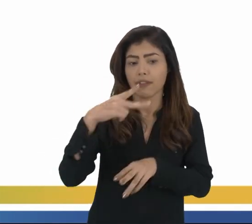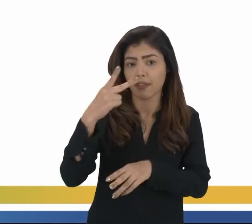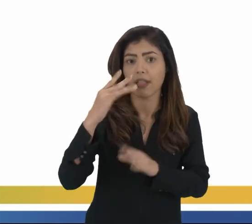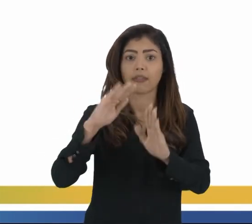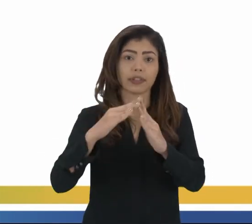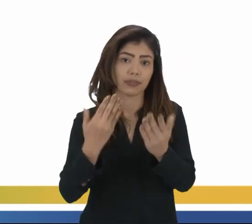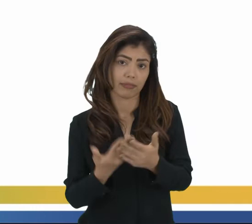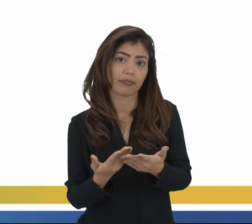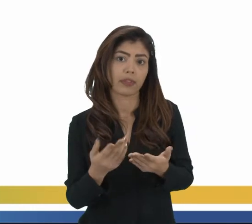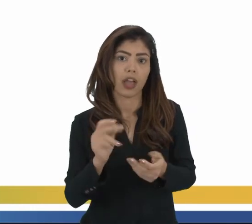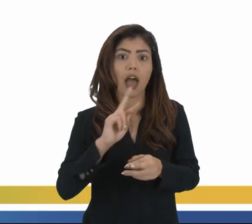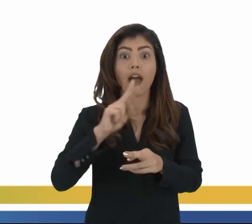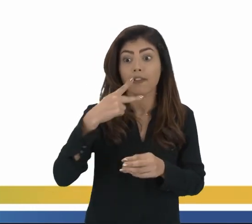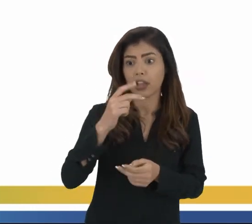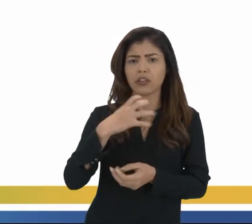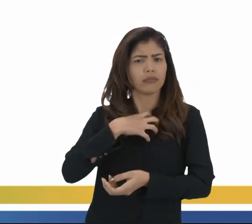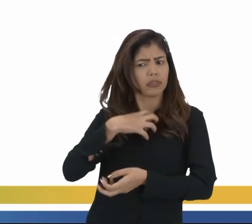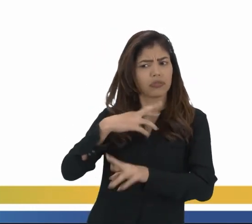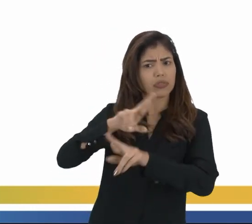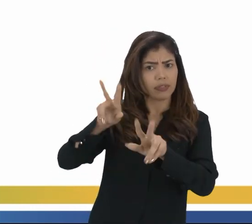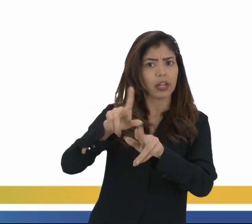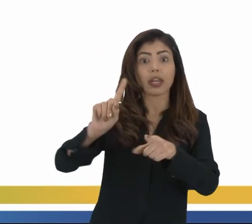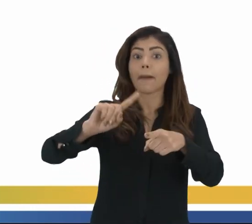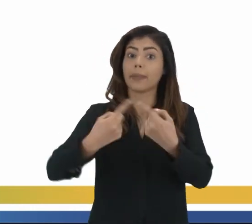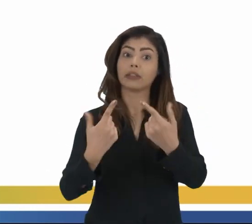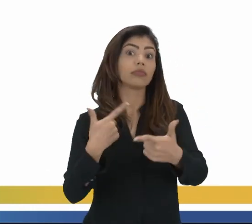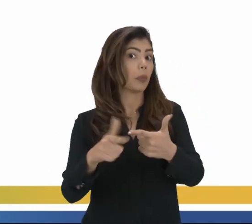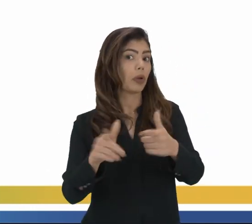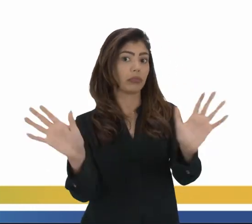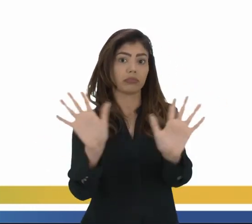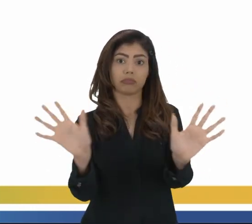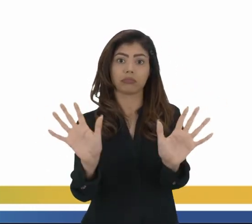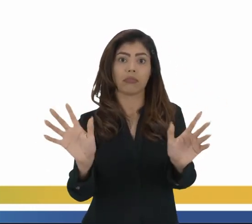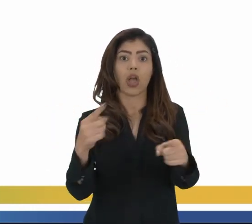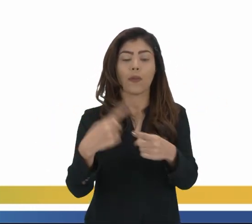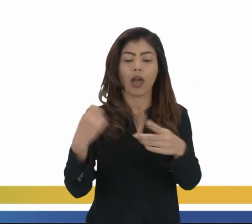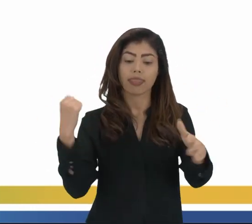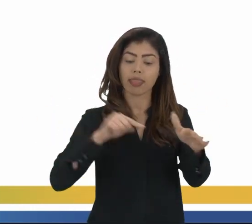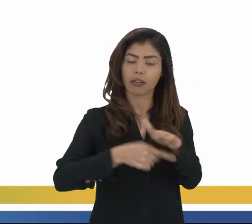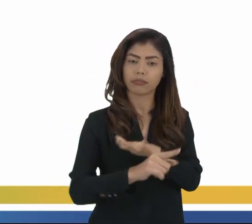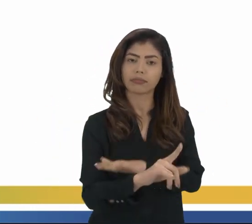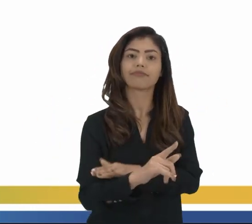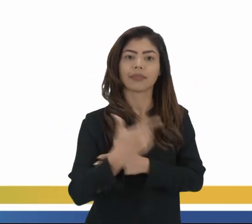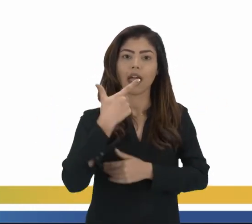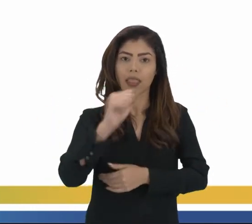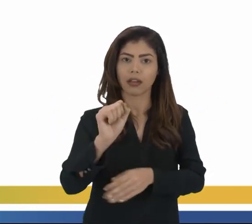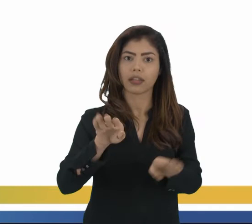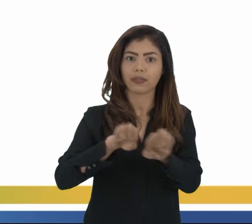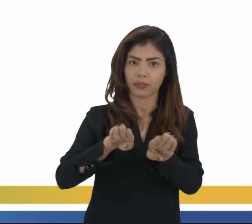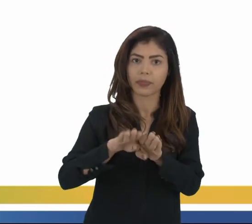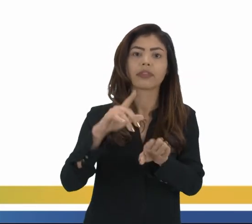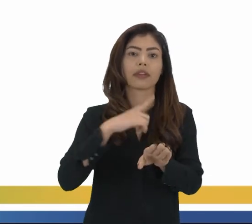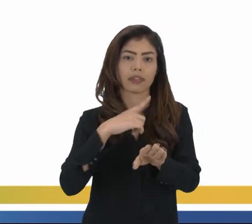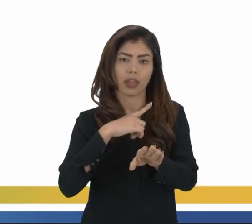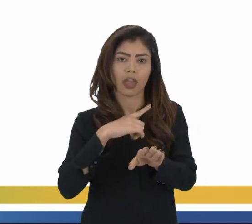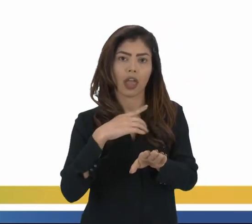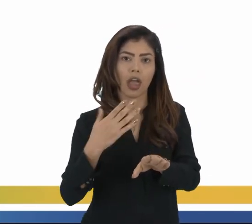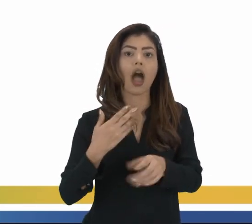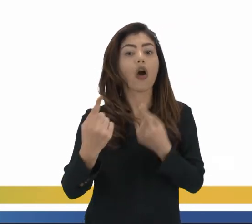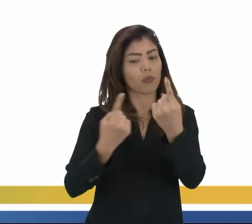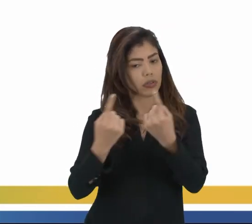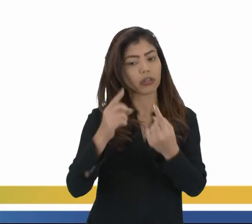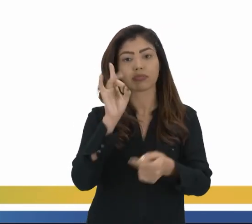uma maneira diferente que a sua e nem por isso vai existir um problema. Até porque dentro dos idiomas a importância é estabelecer